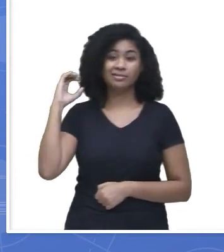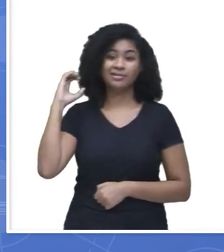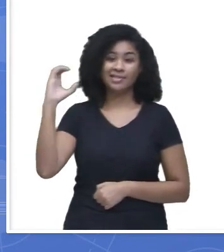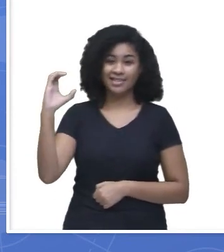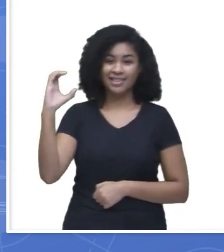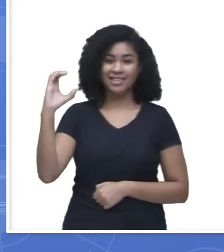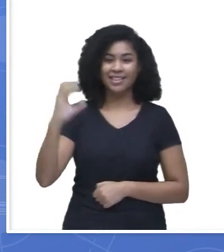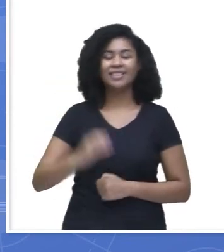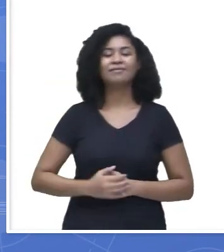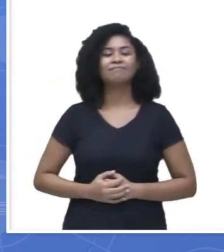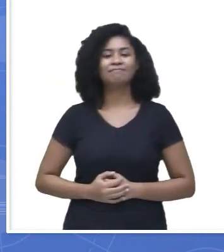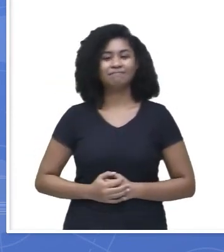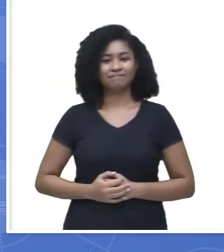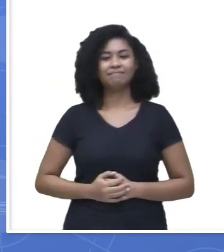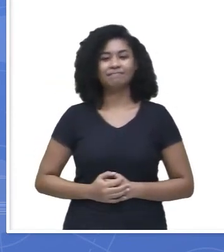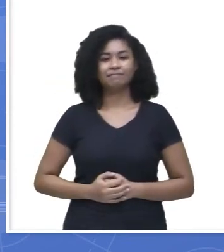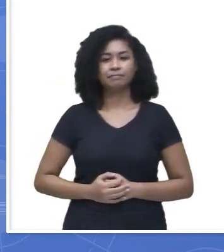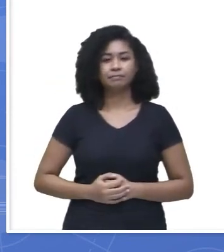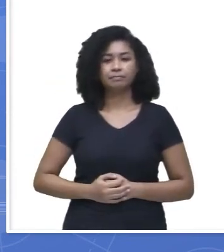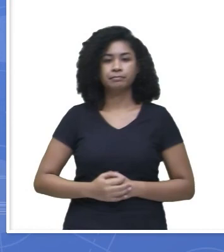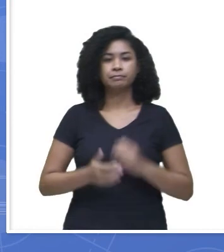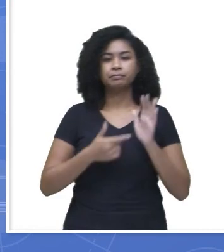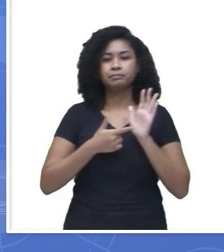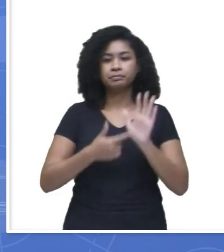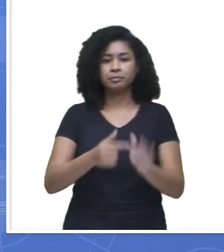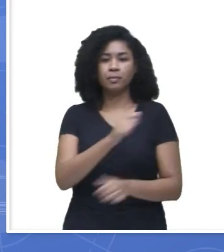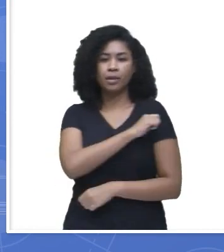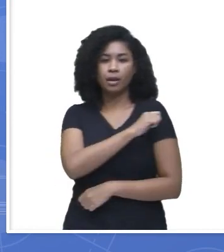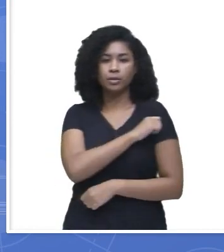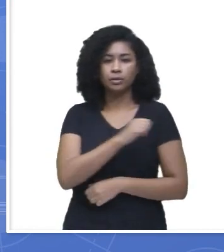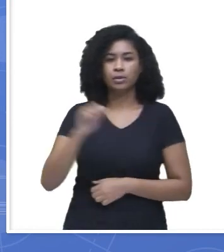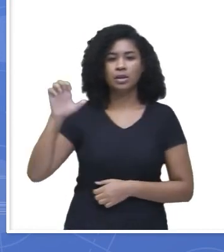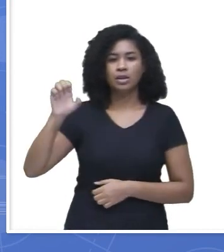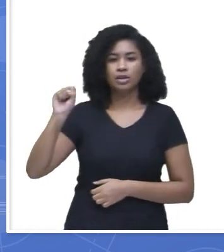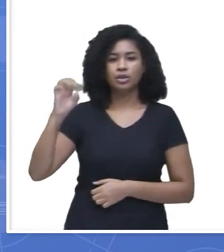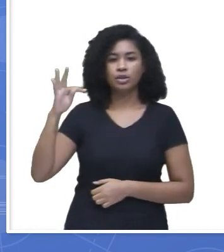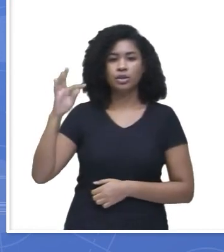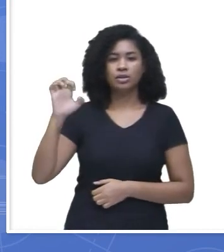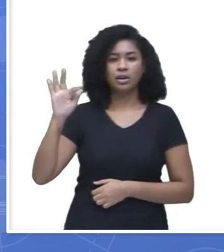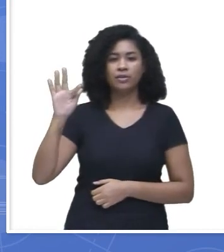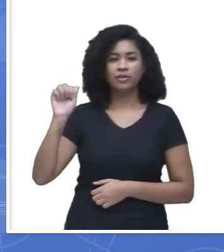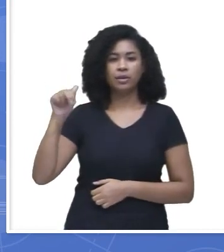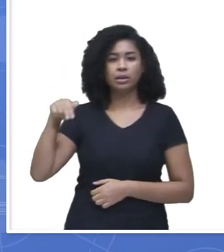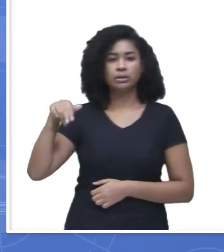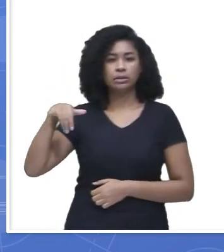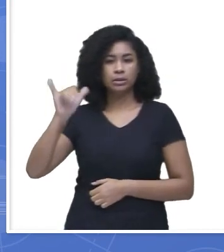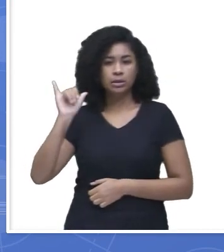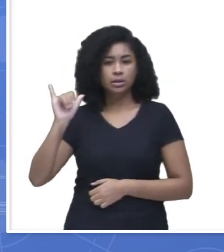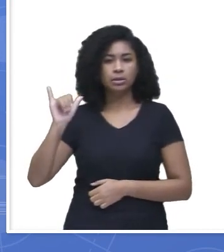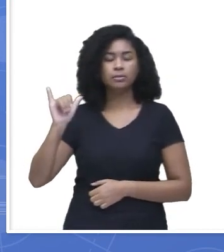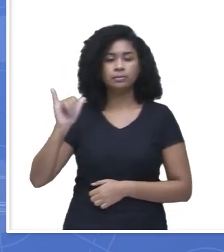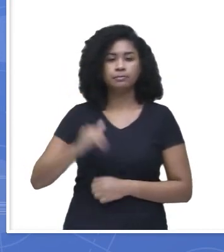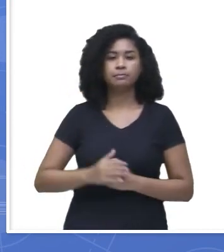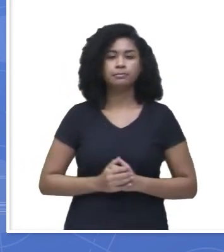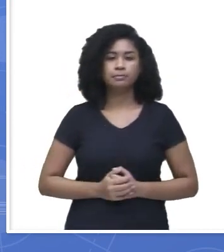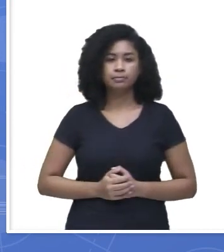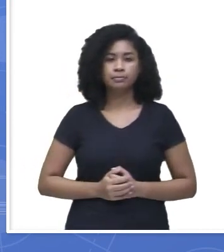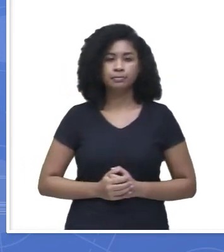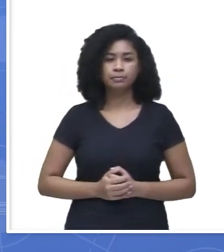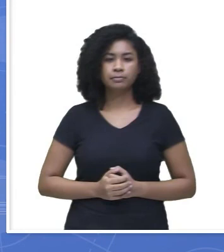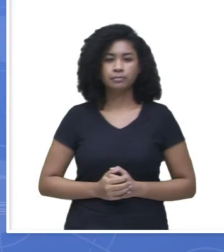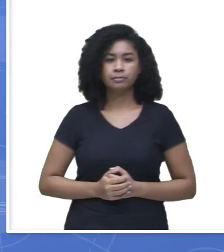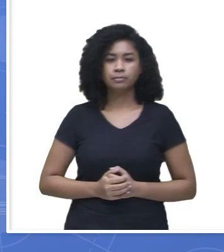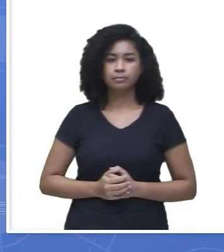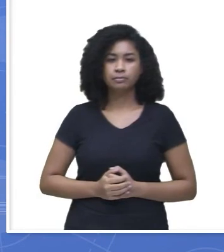ok? Stephanie, bom dia. Isabelle também deu bom dia no segundo bloco. Desculpa aí a atenção. Temos aí